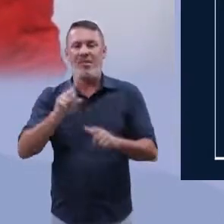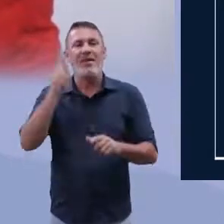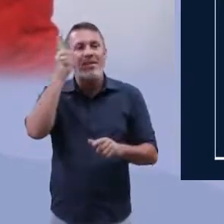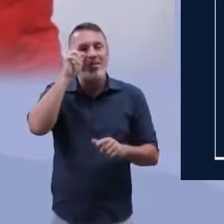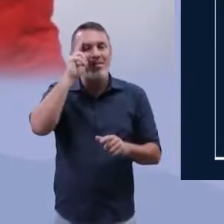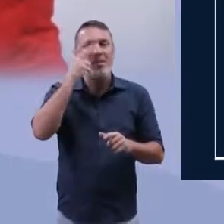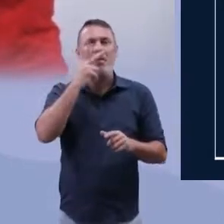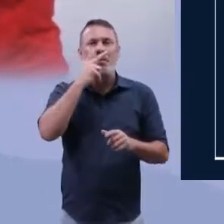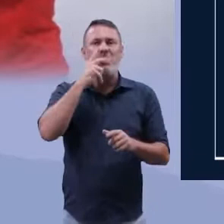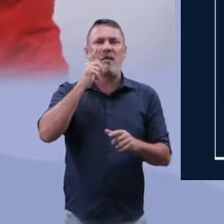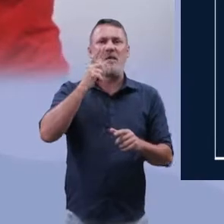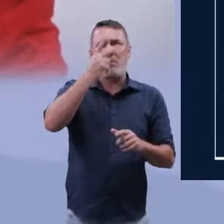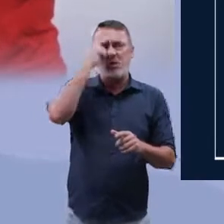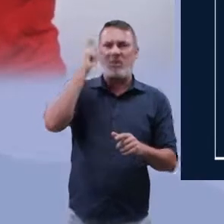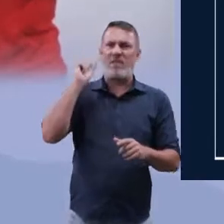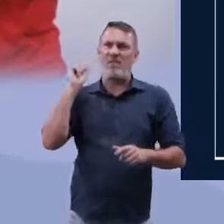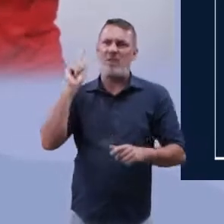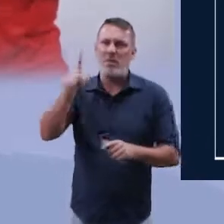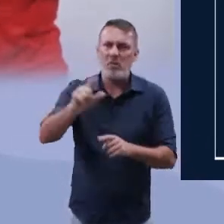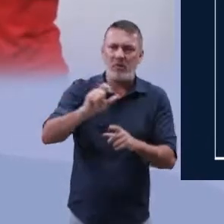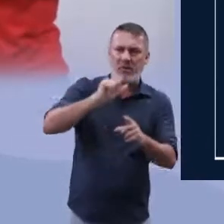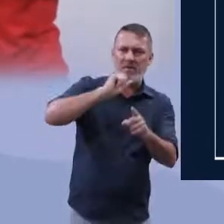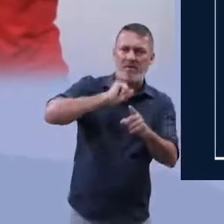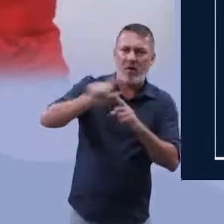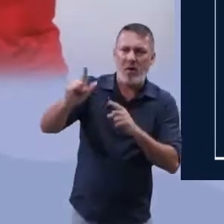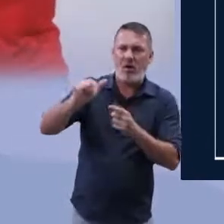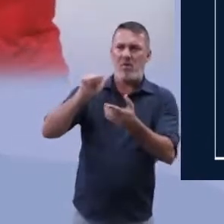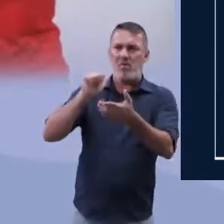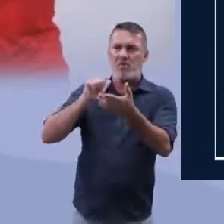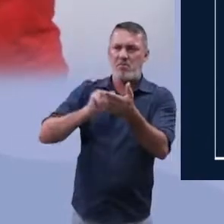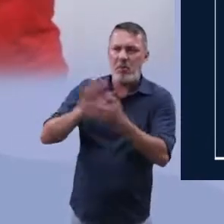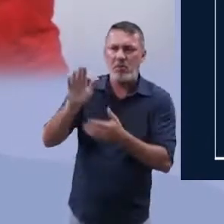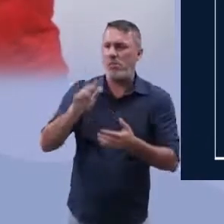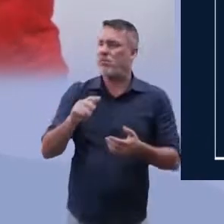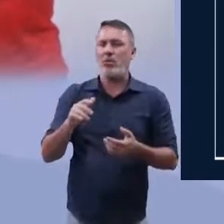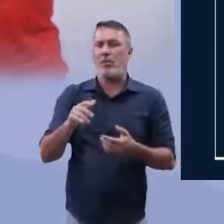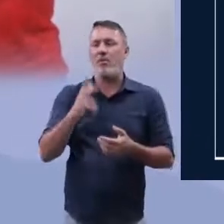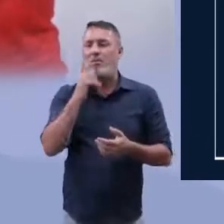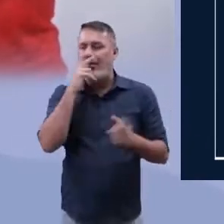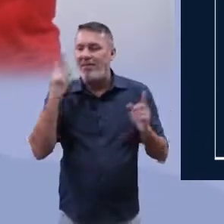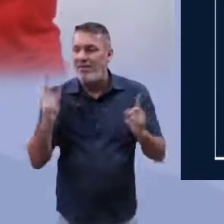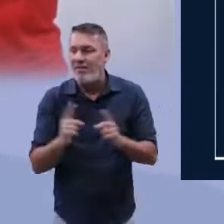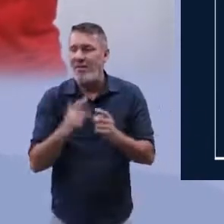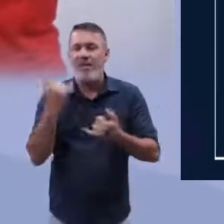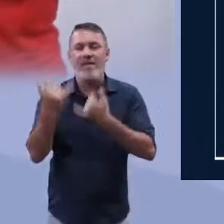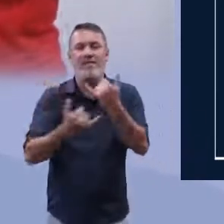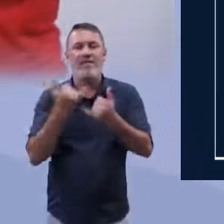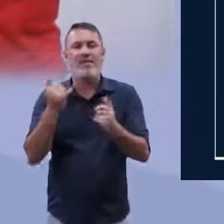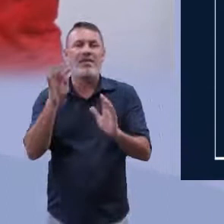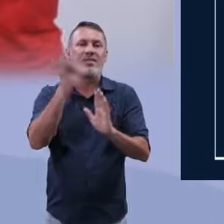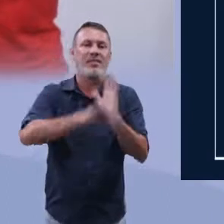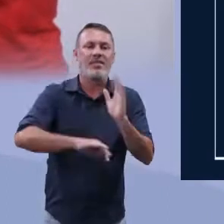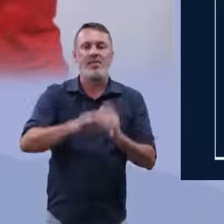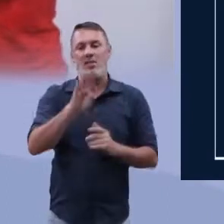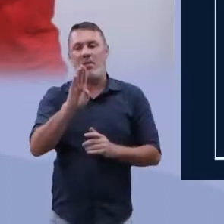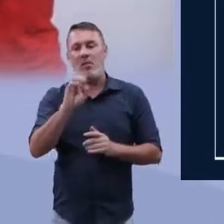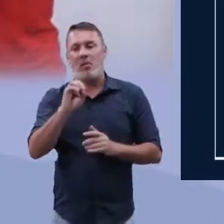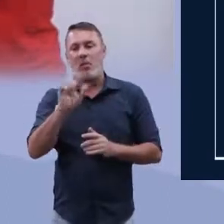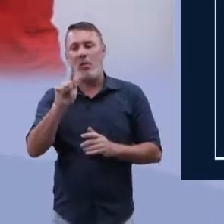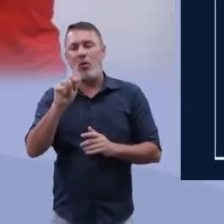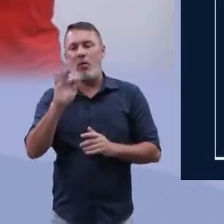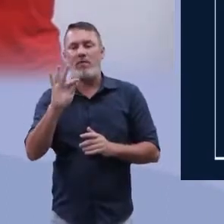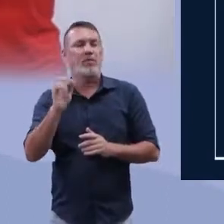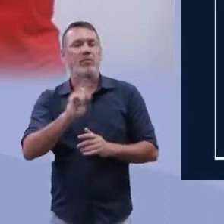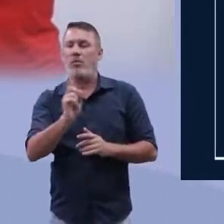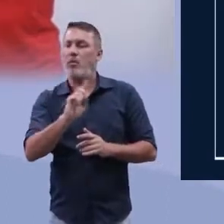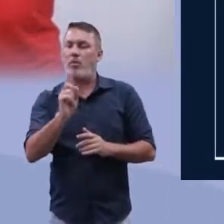Lembra que eu falei do go away? Né? Go away, sai daqui. Então, esse bog-off soa como se fosse, né, para tirar alguém de lá, mas